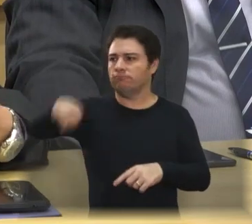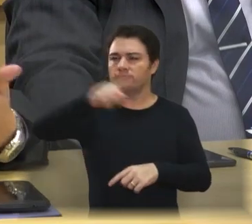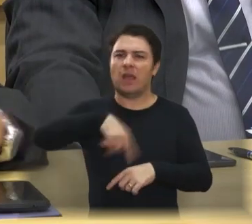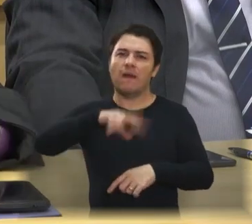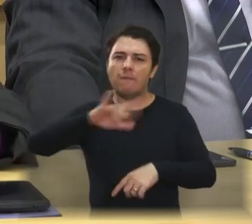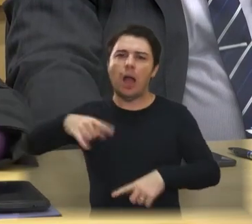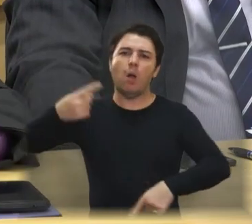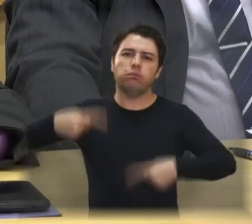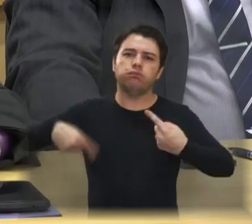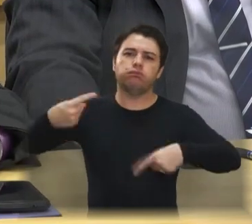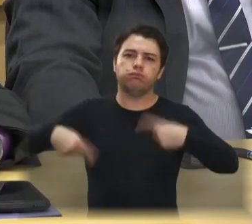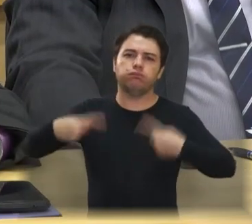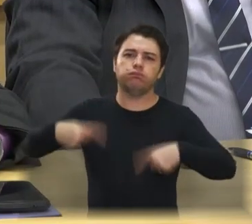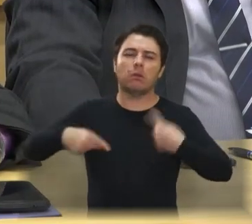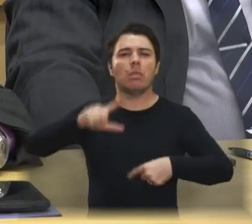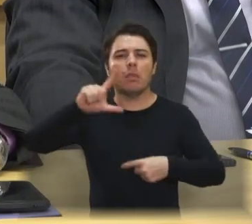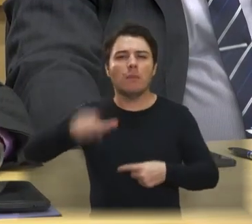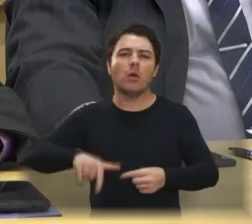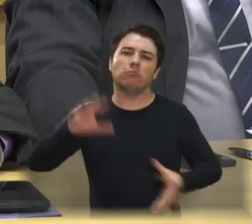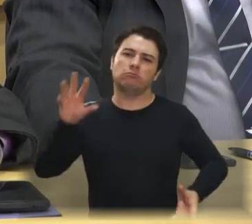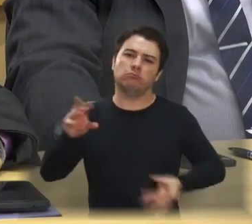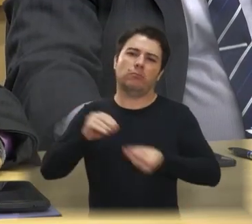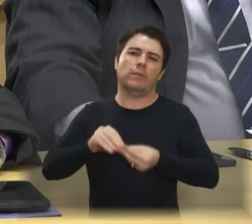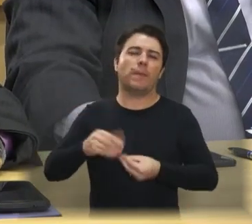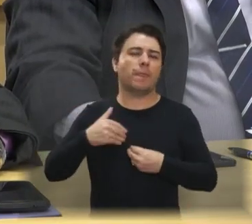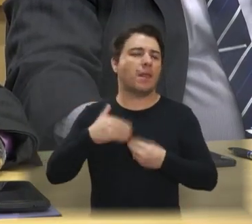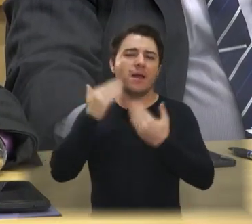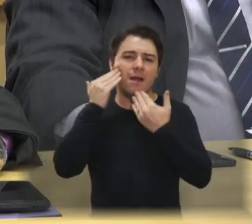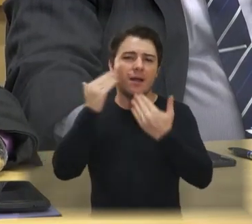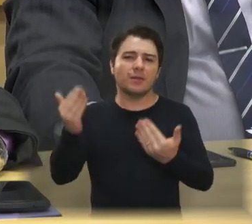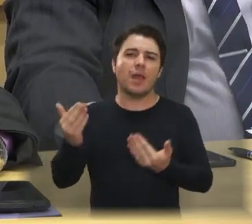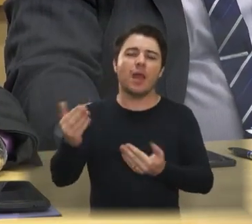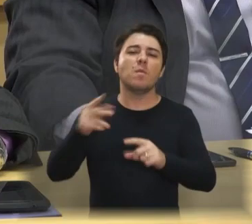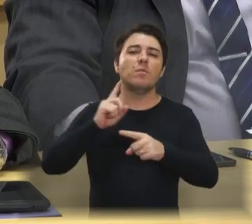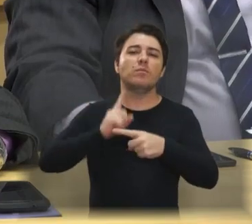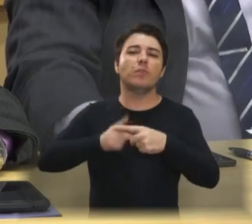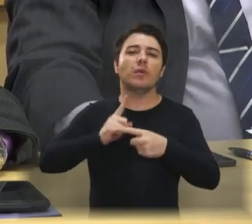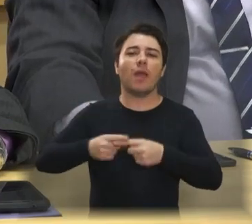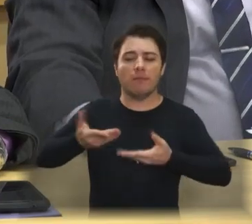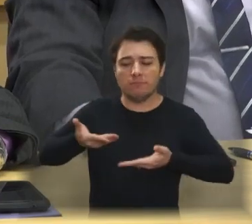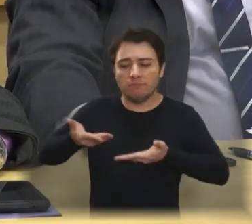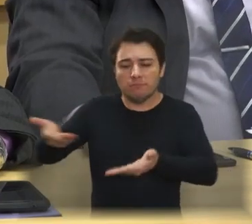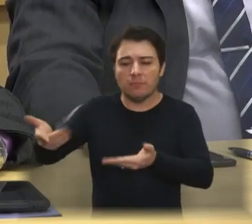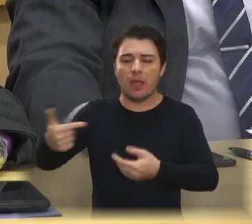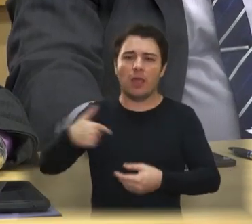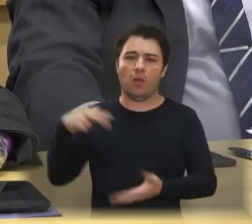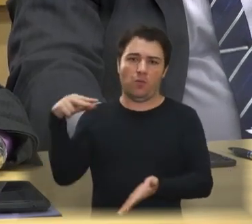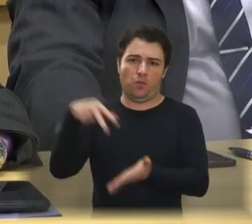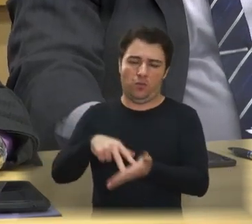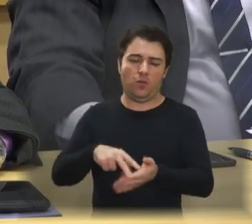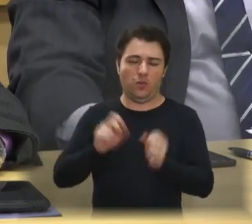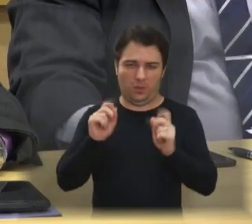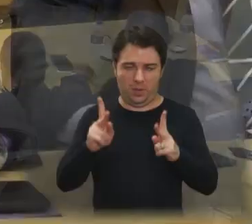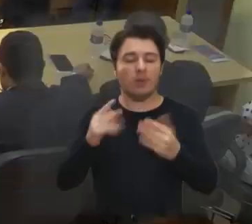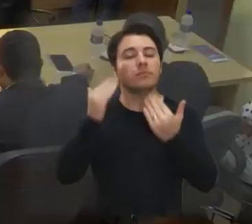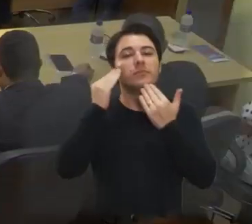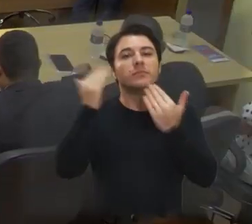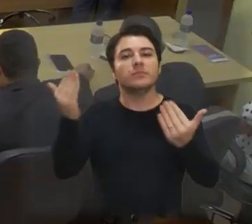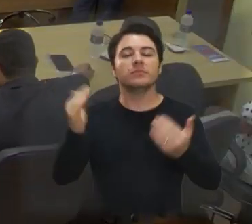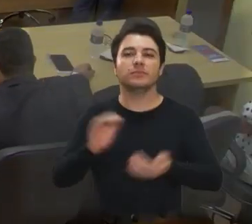depois nós fazemos o debate e fecharam a conclusão não gostaria de agradecer o convite EA oportunidade estar aqui debatendo o E